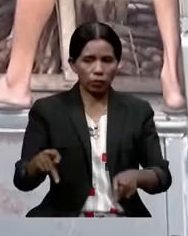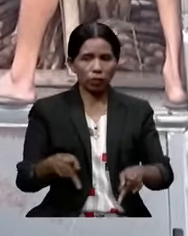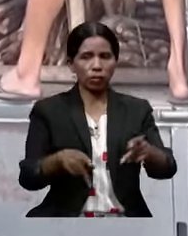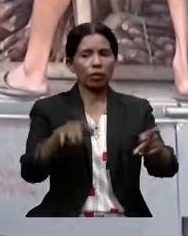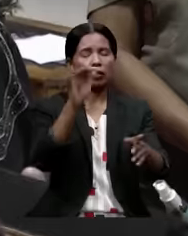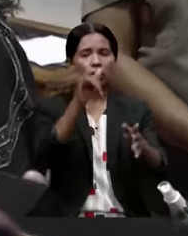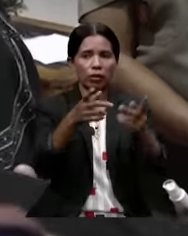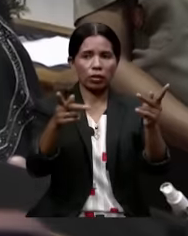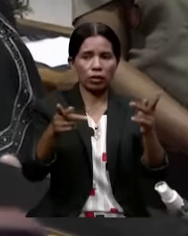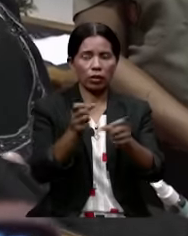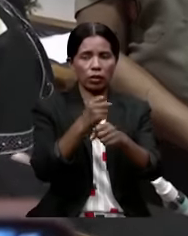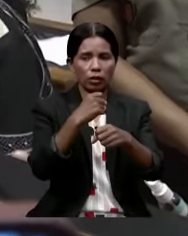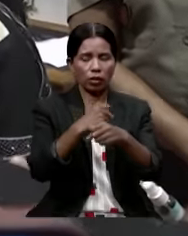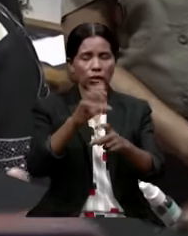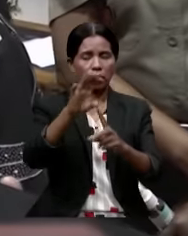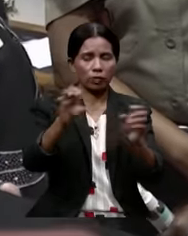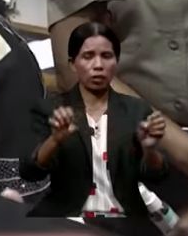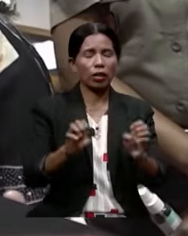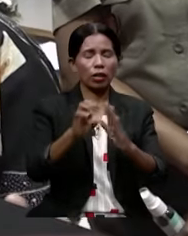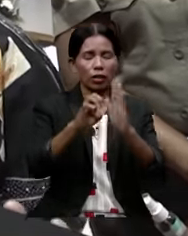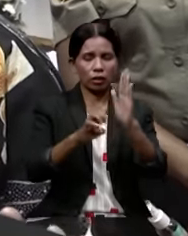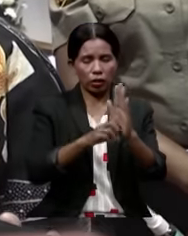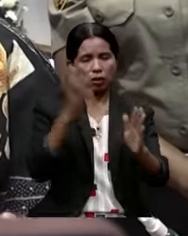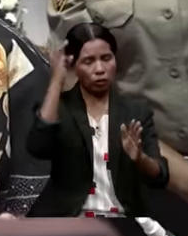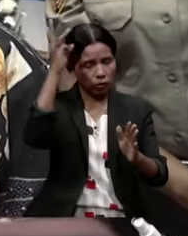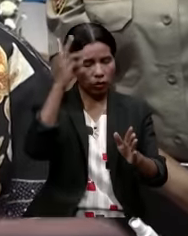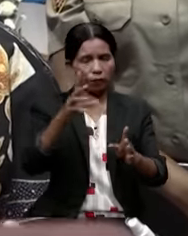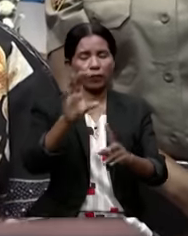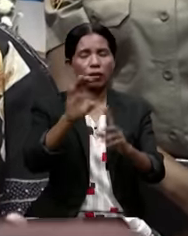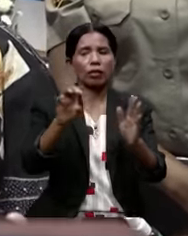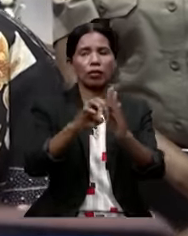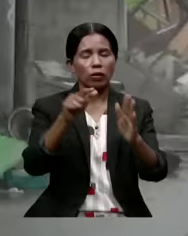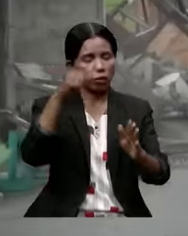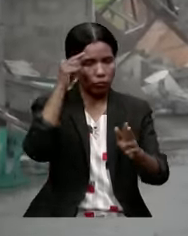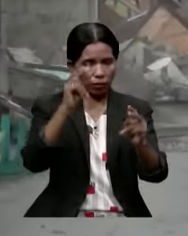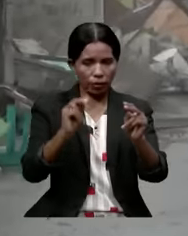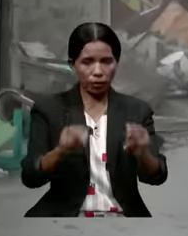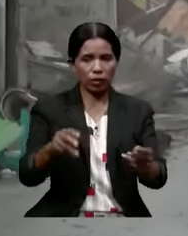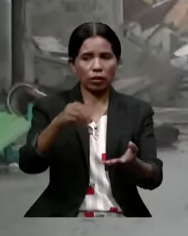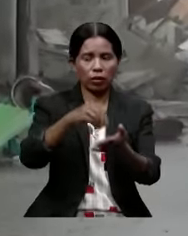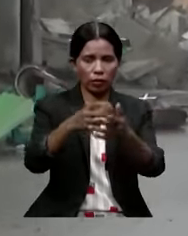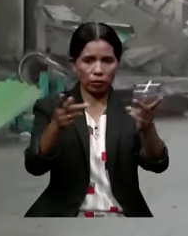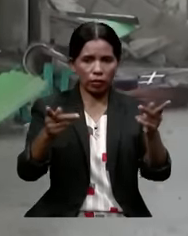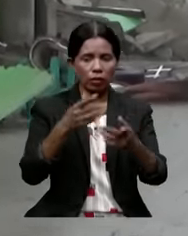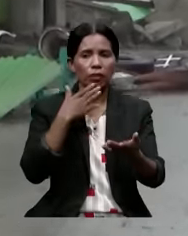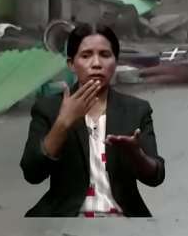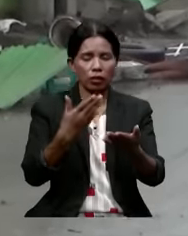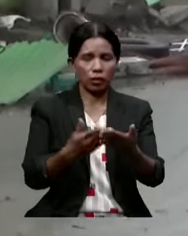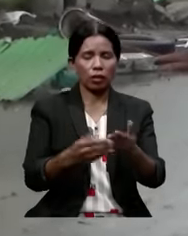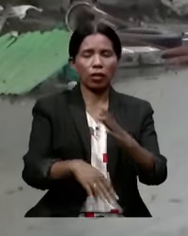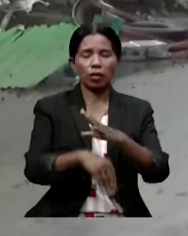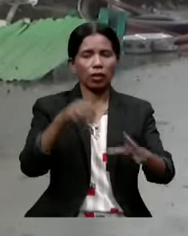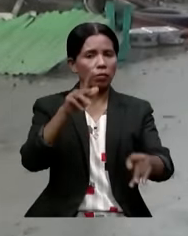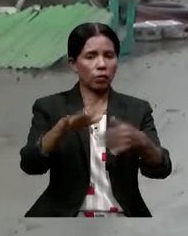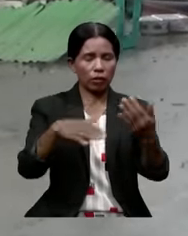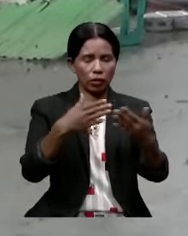área protegido, halo sefe estado preocupa ho situação refere. Tuir sefe estado, governo precisa cria condição nebe diak antes hasai comunidade